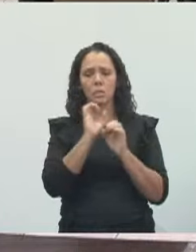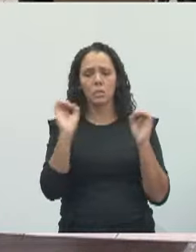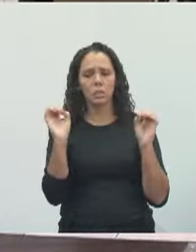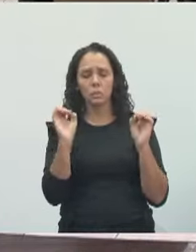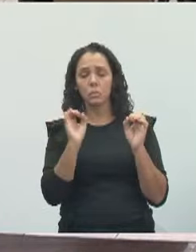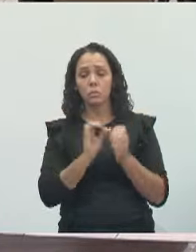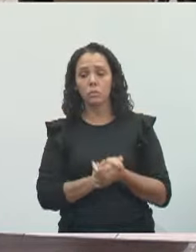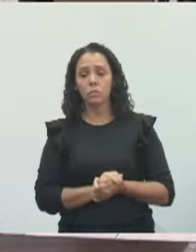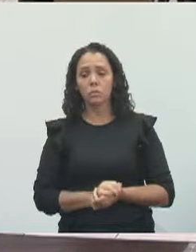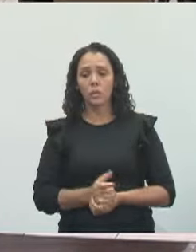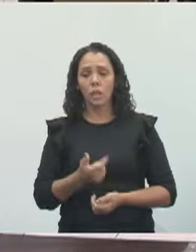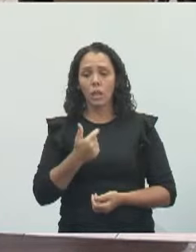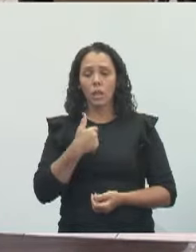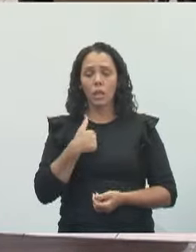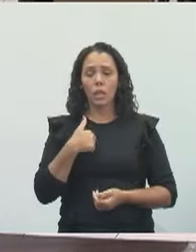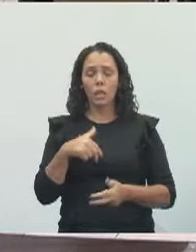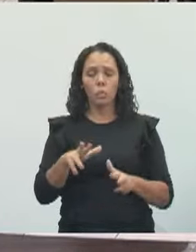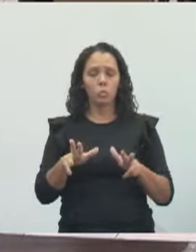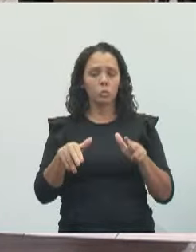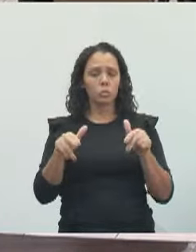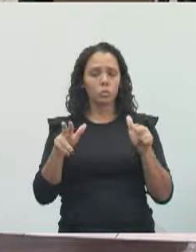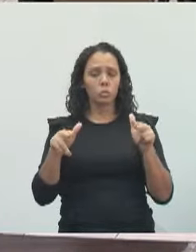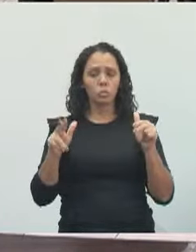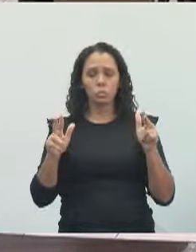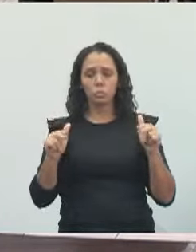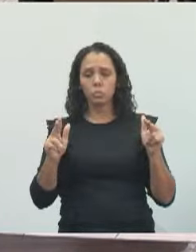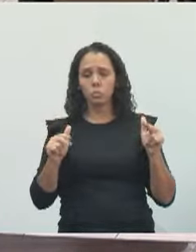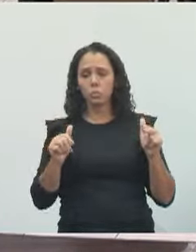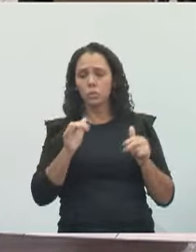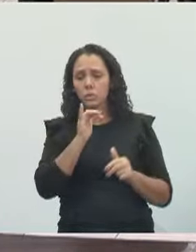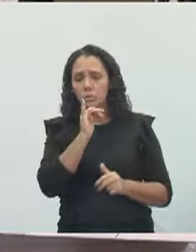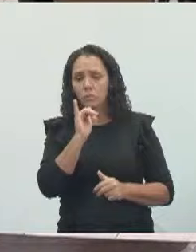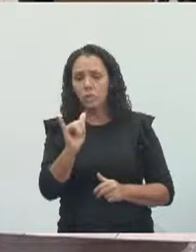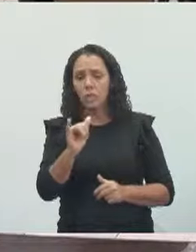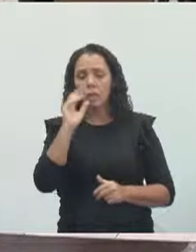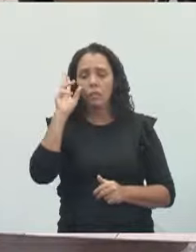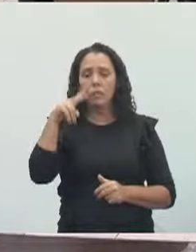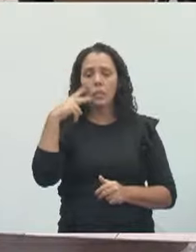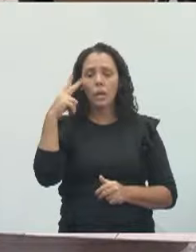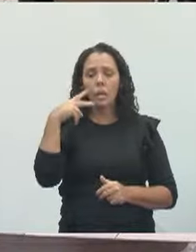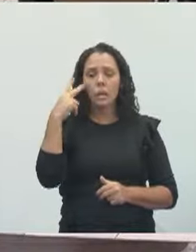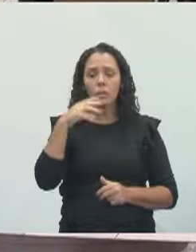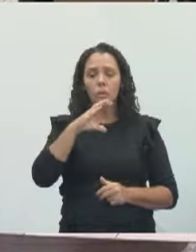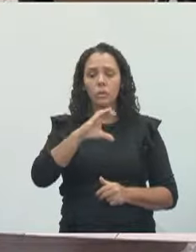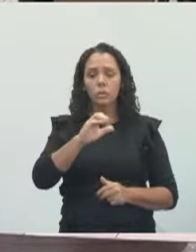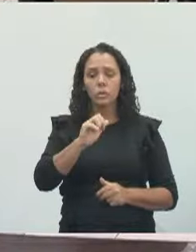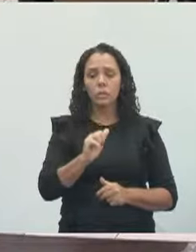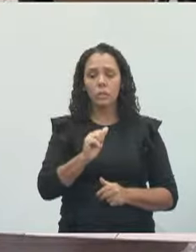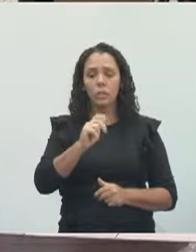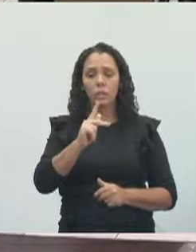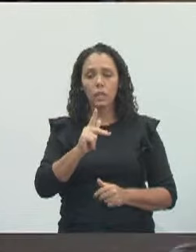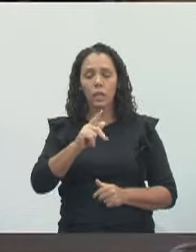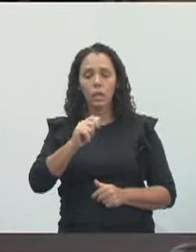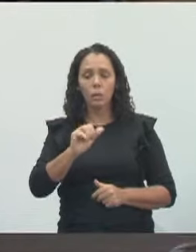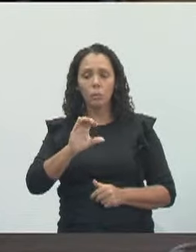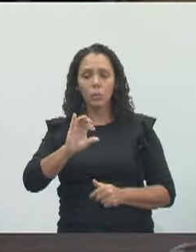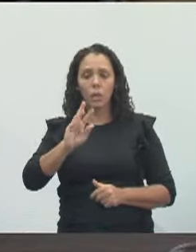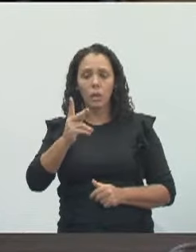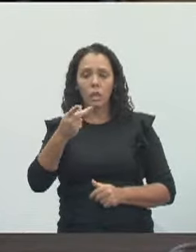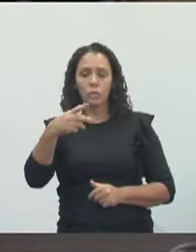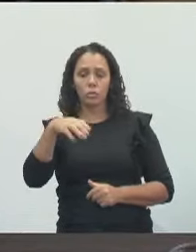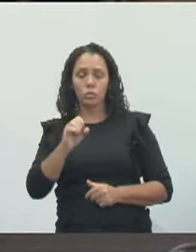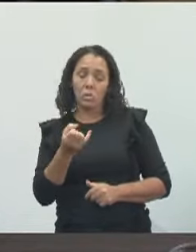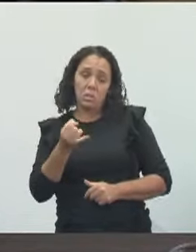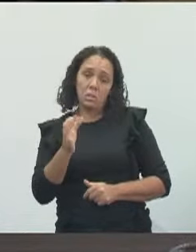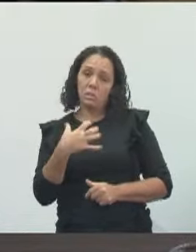momento algum, vereador Paulinho dos Condutores, eu chamei vereador de capacho, não é? Se o senhor sentiu assim, eu